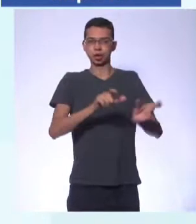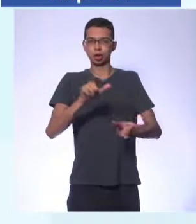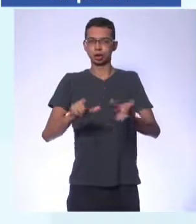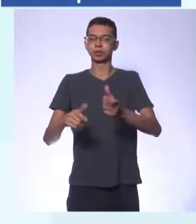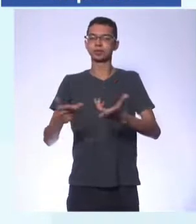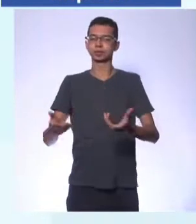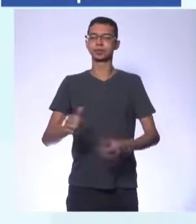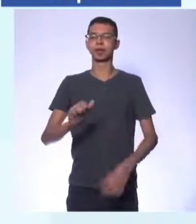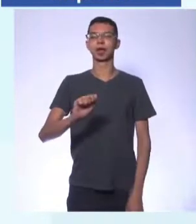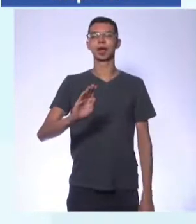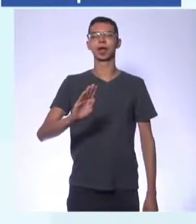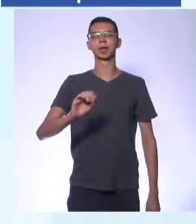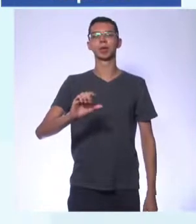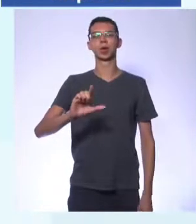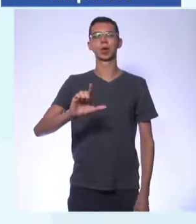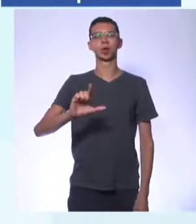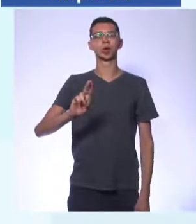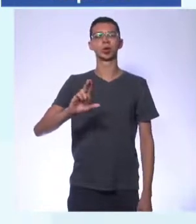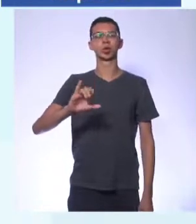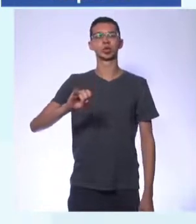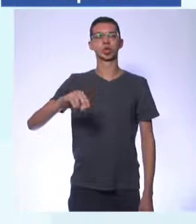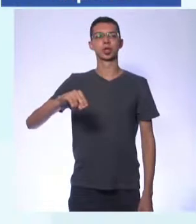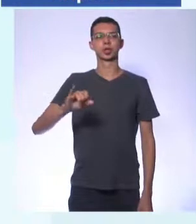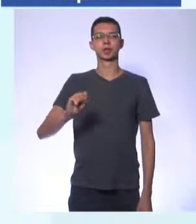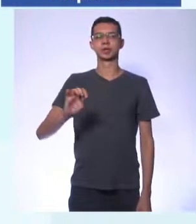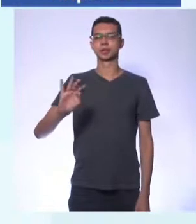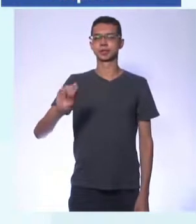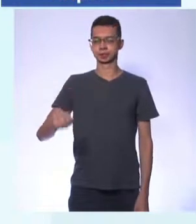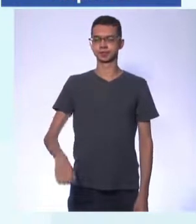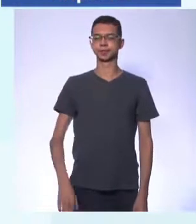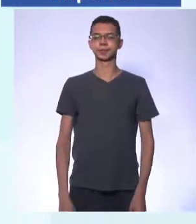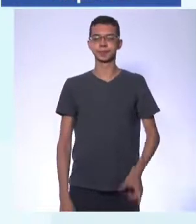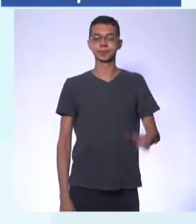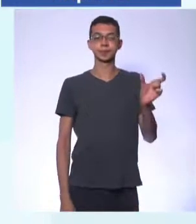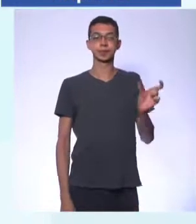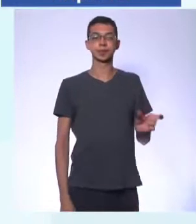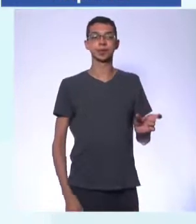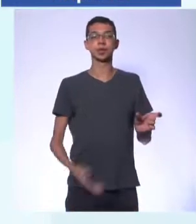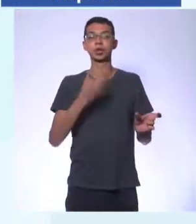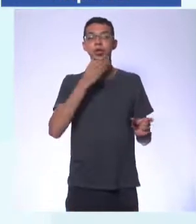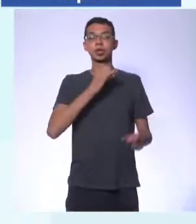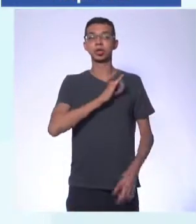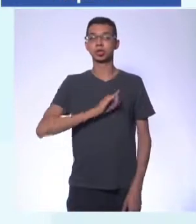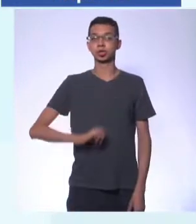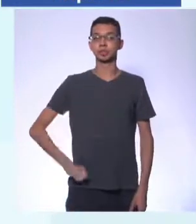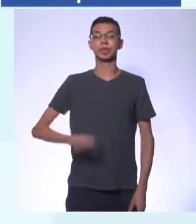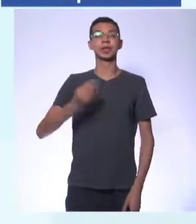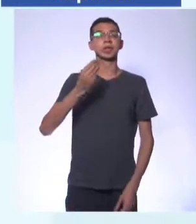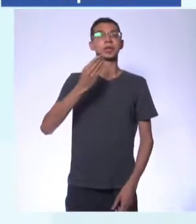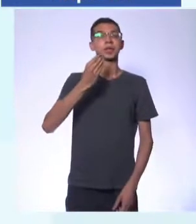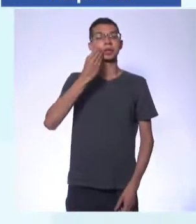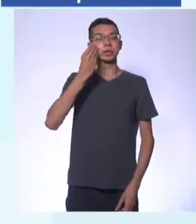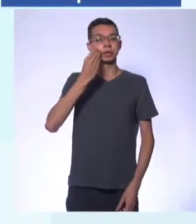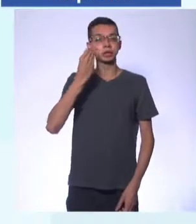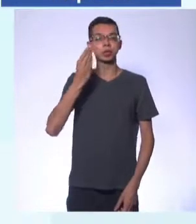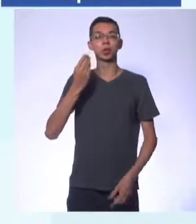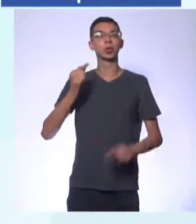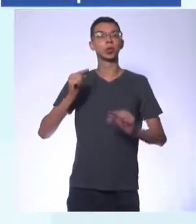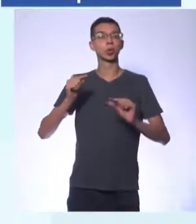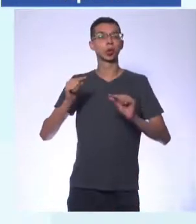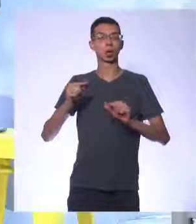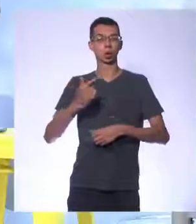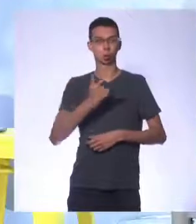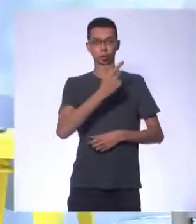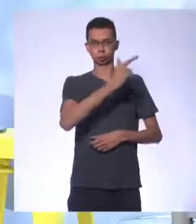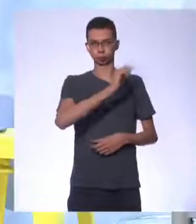desagradava o imperador, que, por vezes, tentou dificultar o funcionamento do clube. Então, o pessoal que